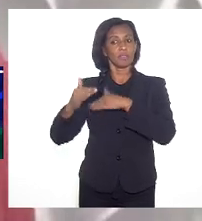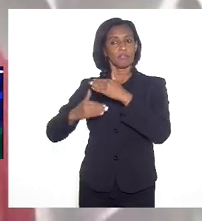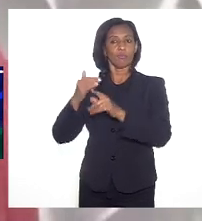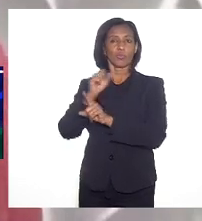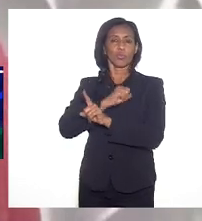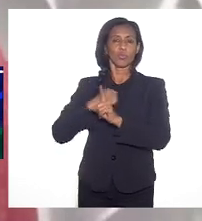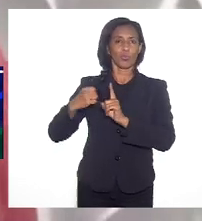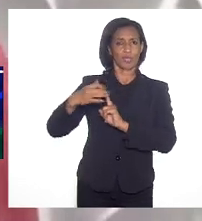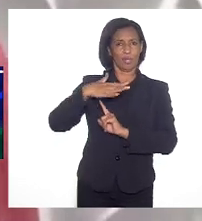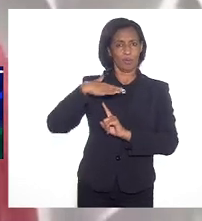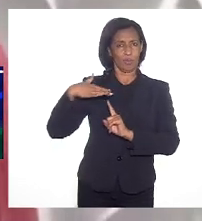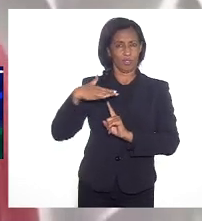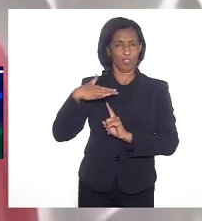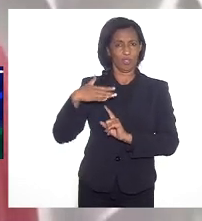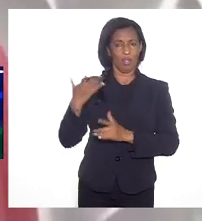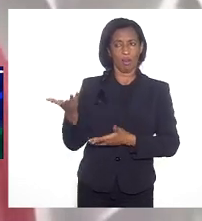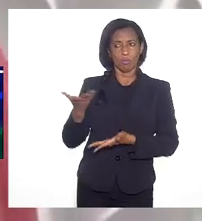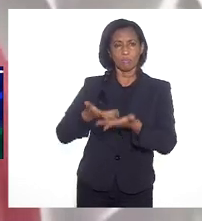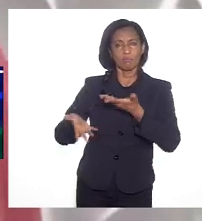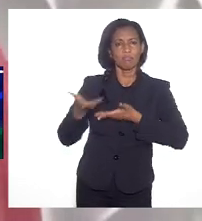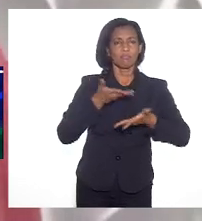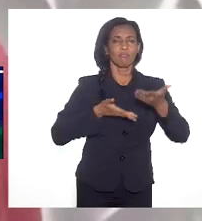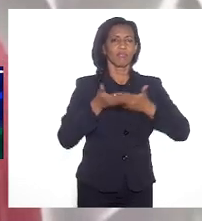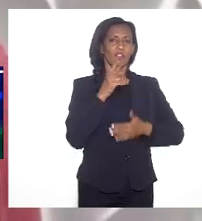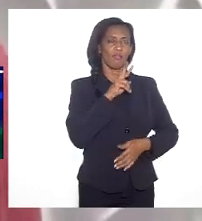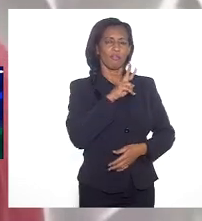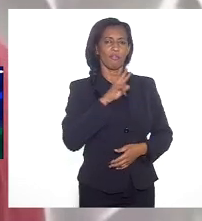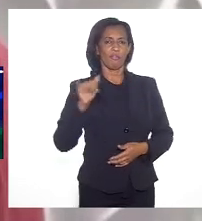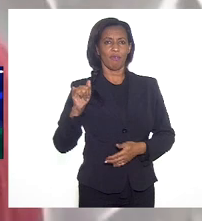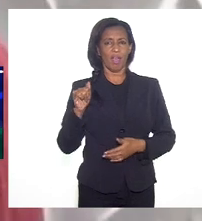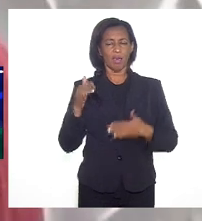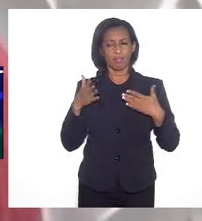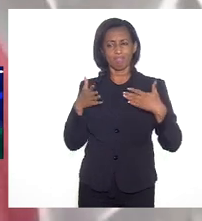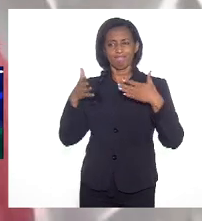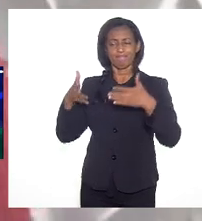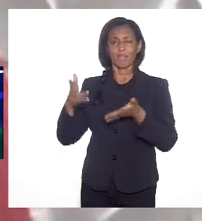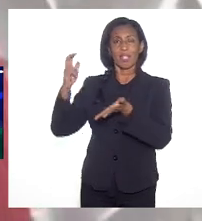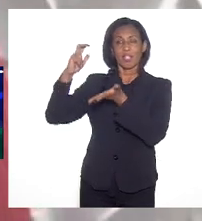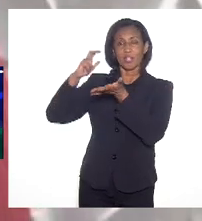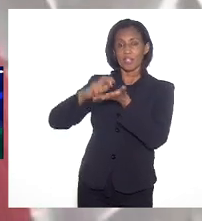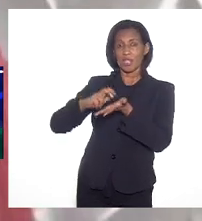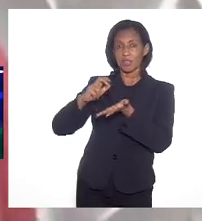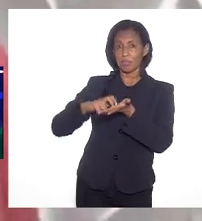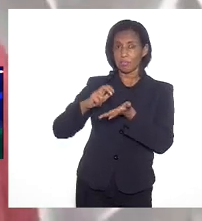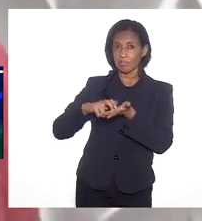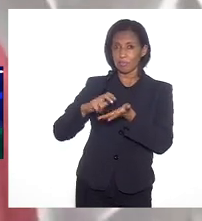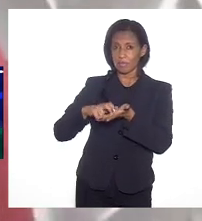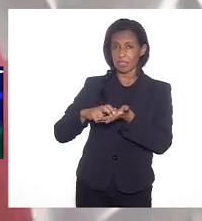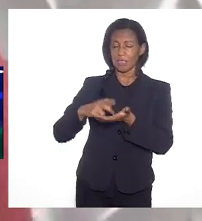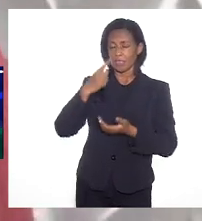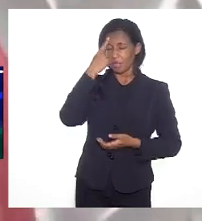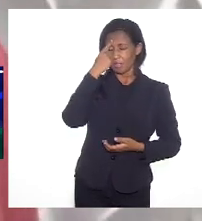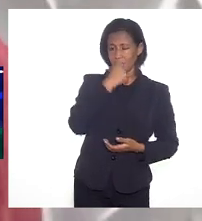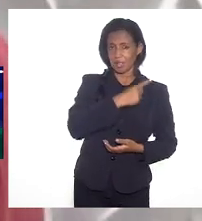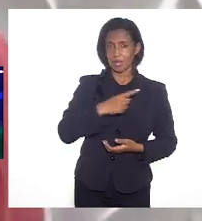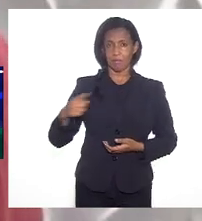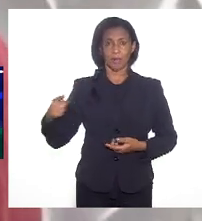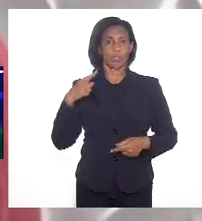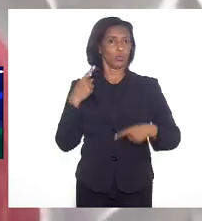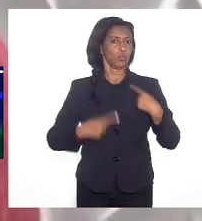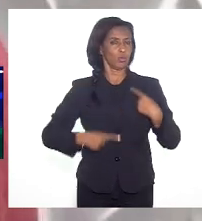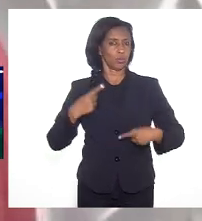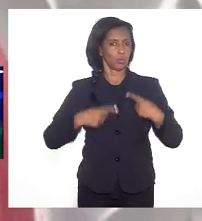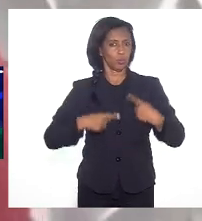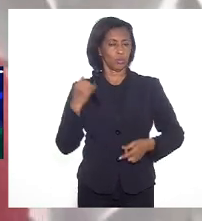socialmente a nossa participação vai na ocupação das nossas manhãs das nossas semanas discutindo esses